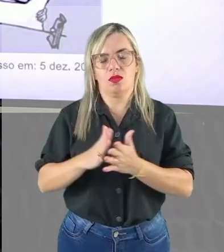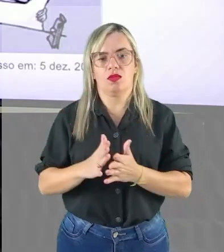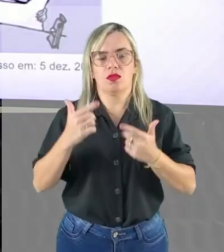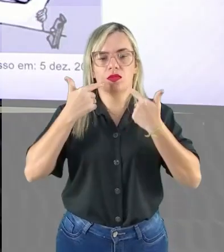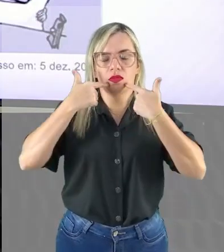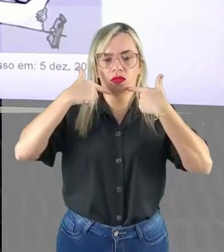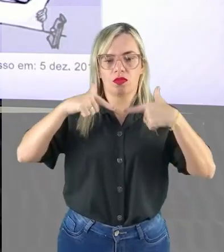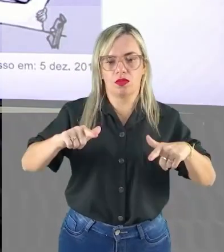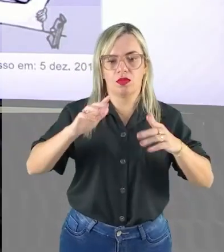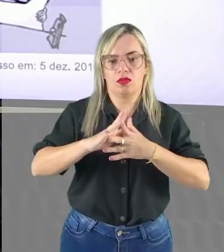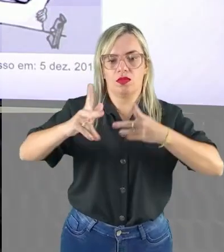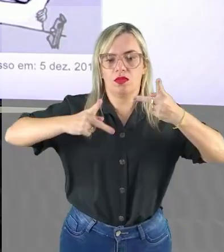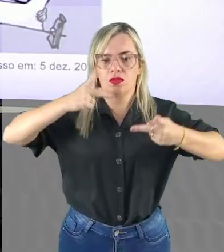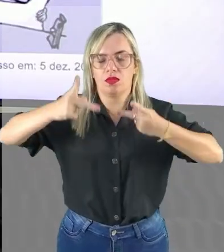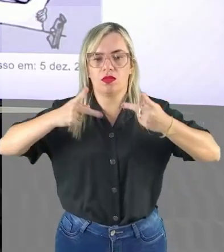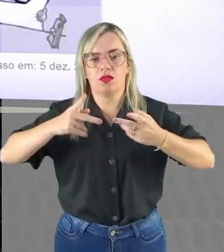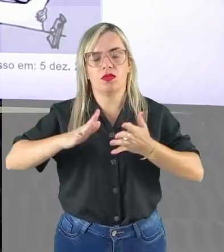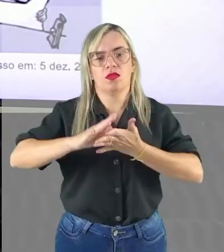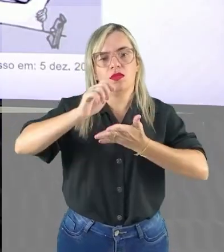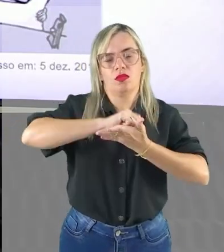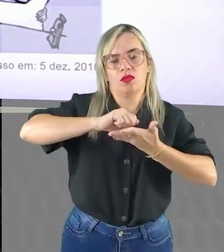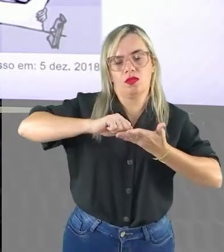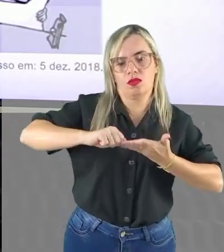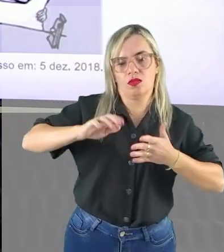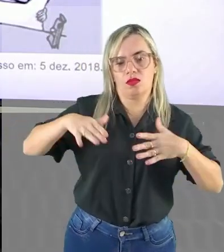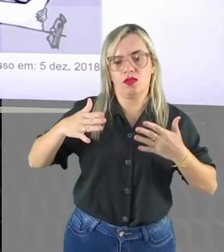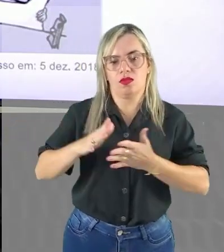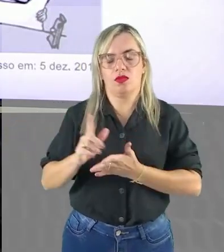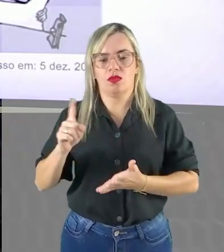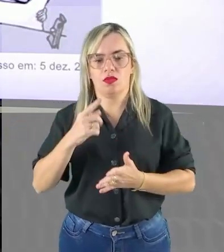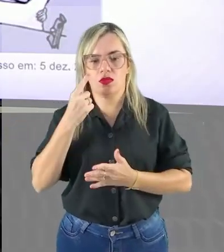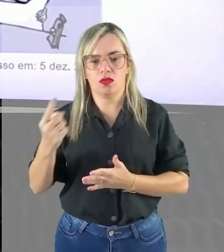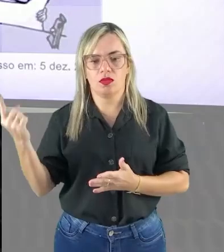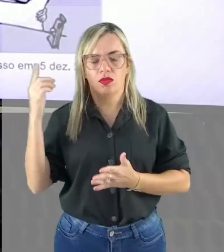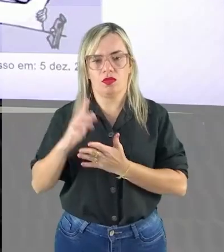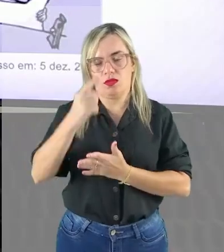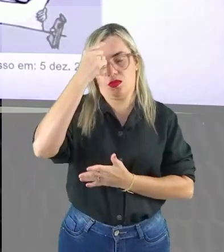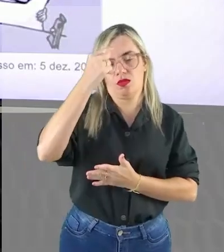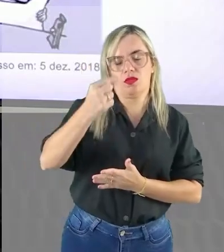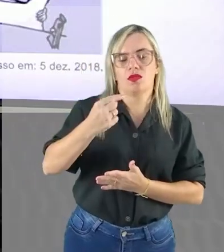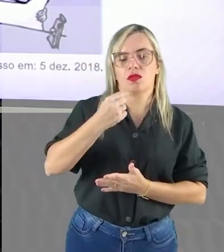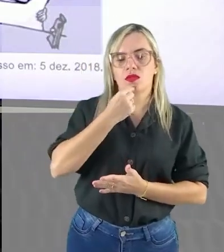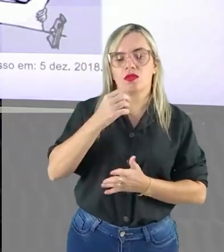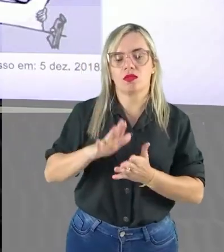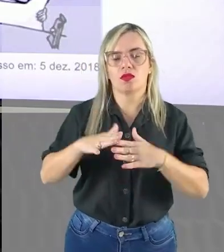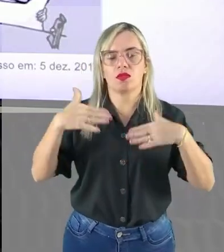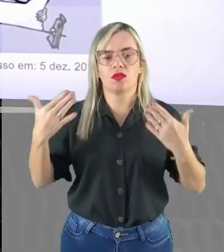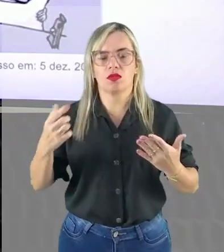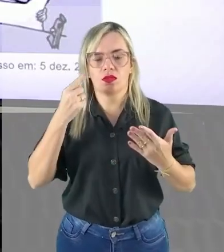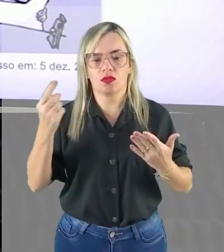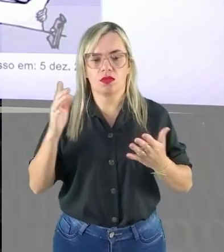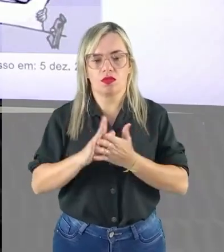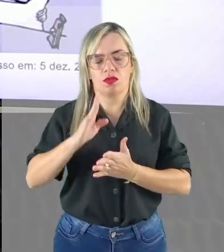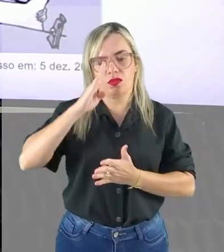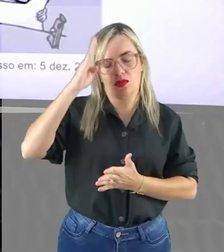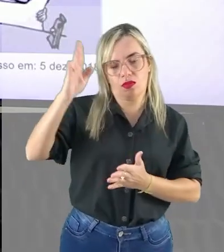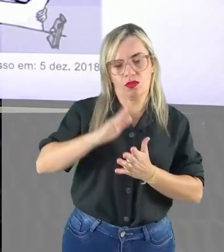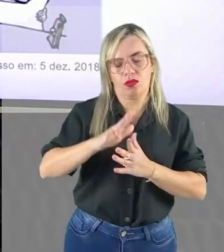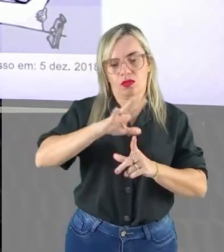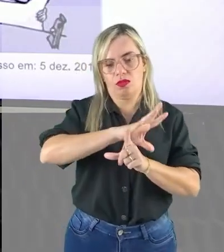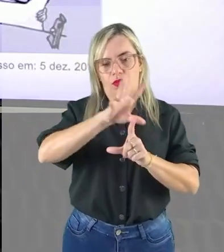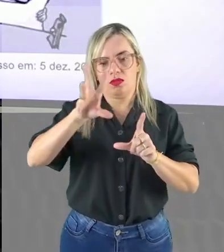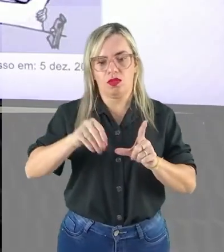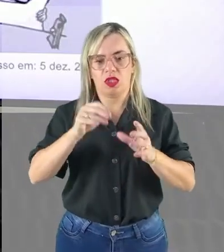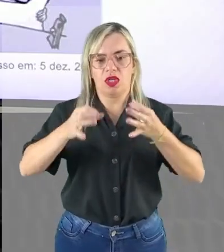verbal, ou seja, o que está escrito, e a linguagem não verbal, ou seja, os desenhos. E a característica principal de uma charge